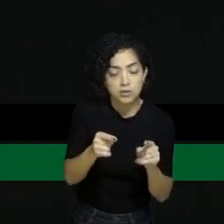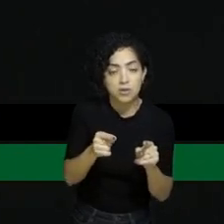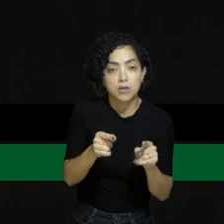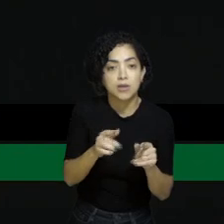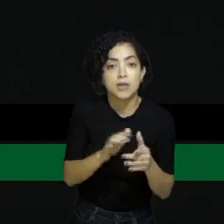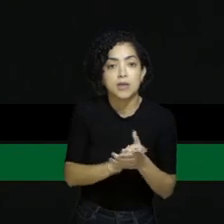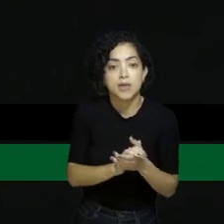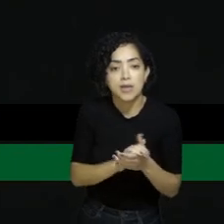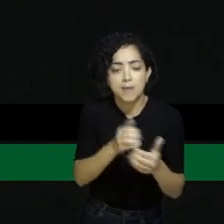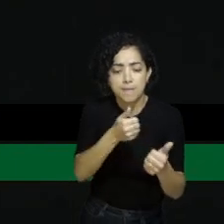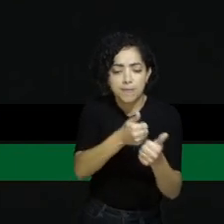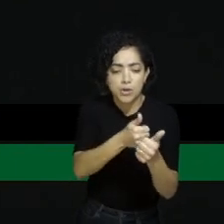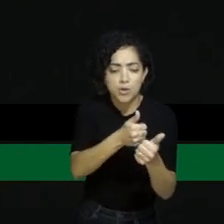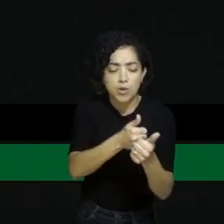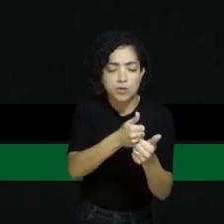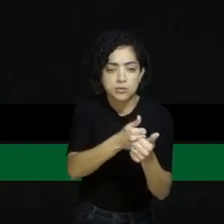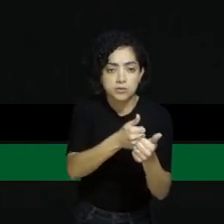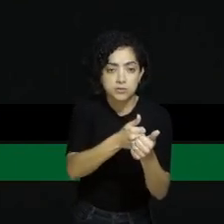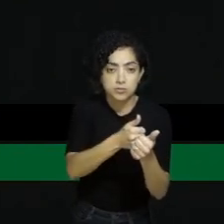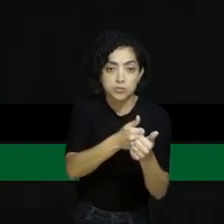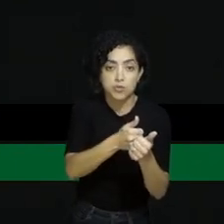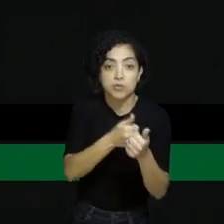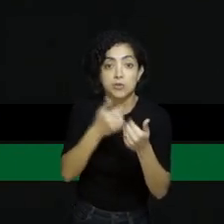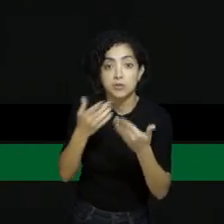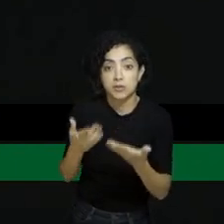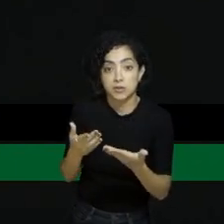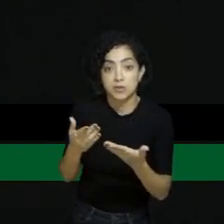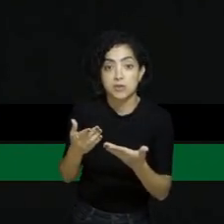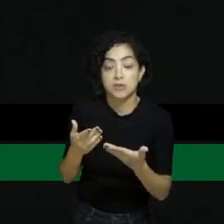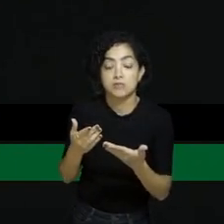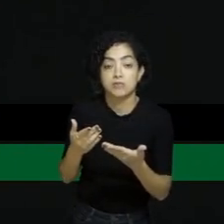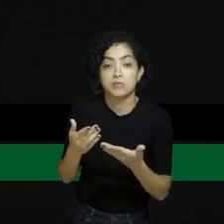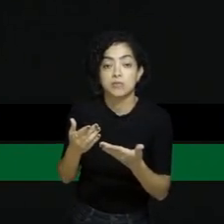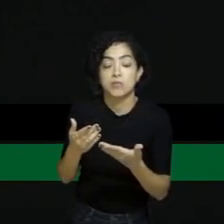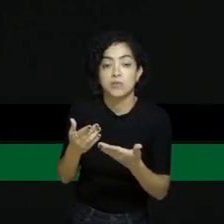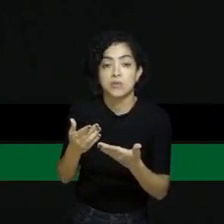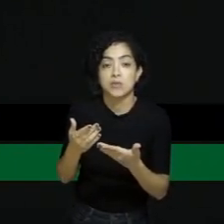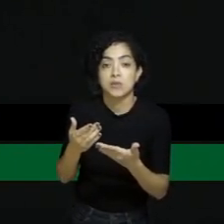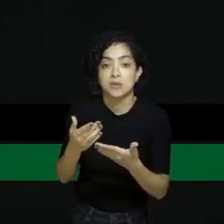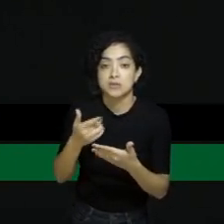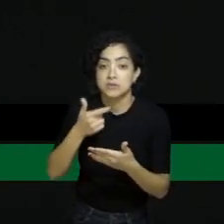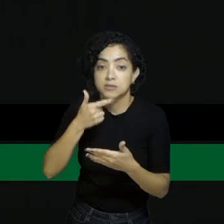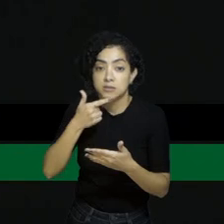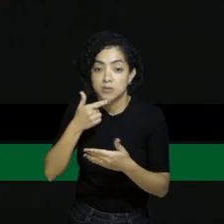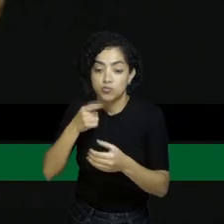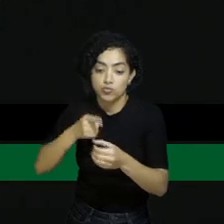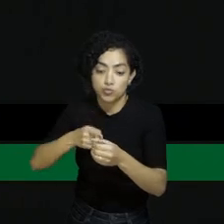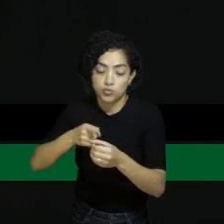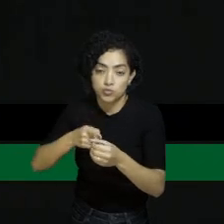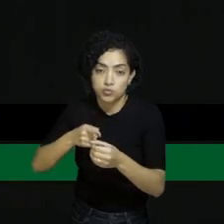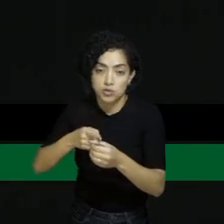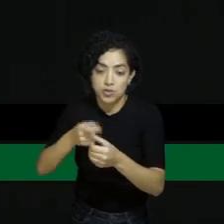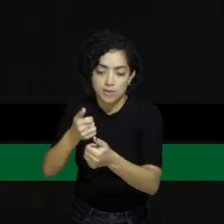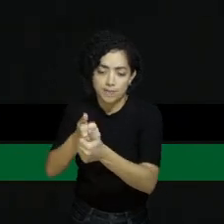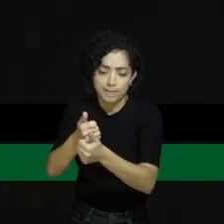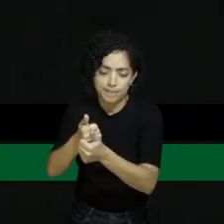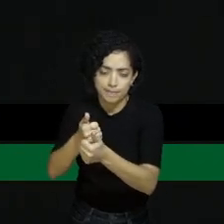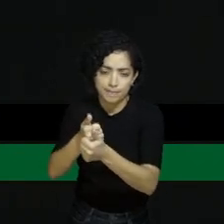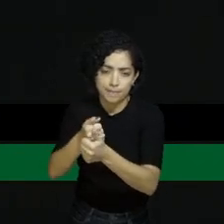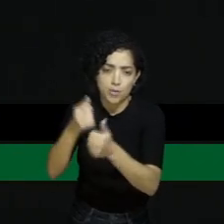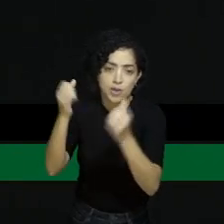É pertinho. Dizer que São Lugero, deputado Vonney Weber, é encostada com